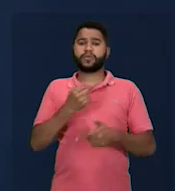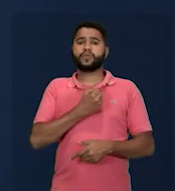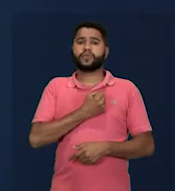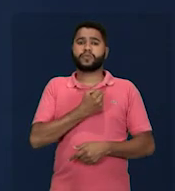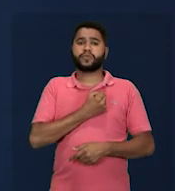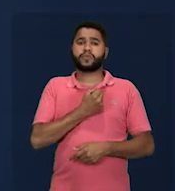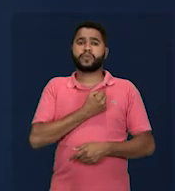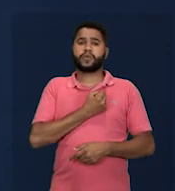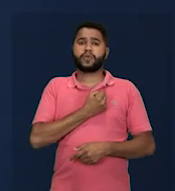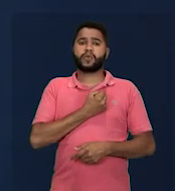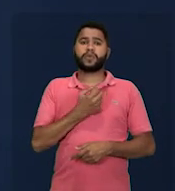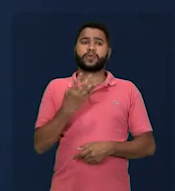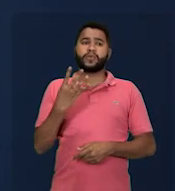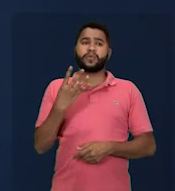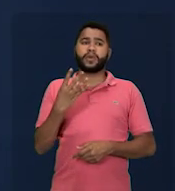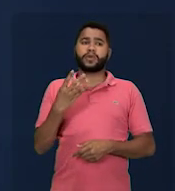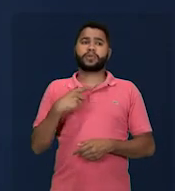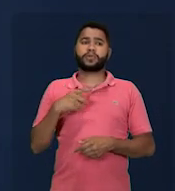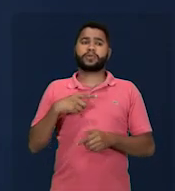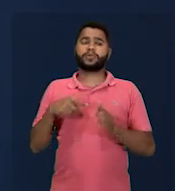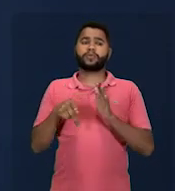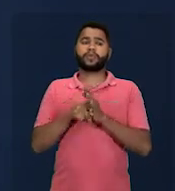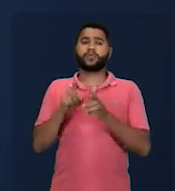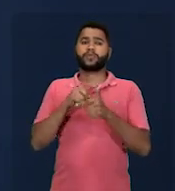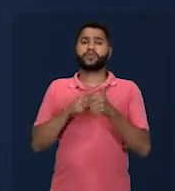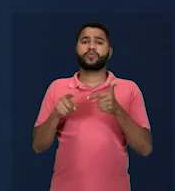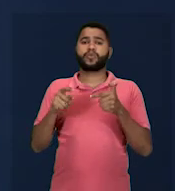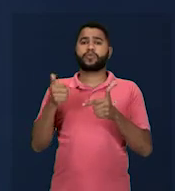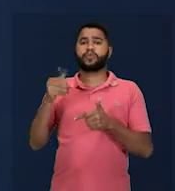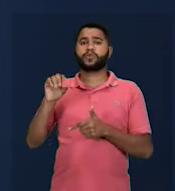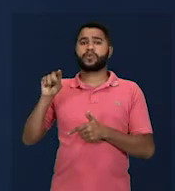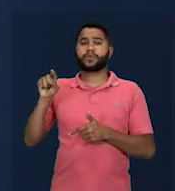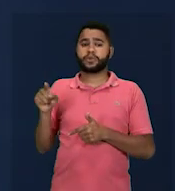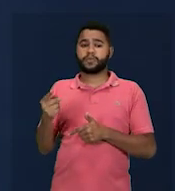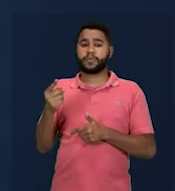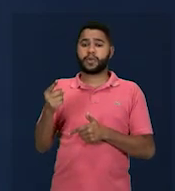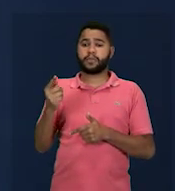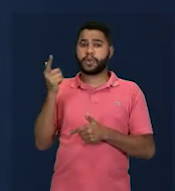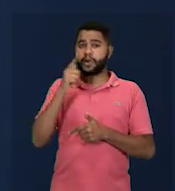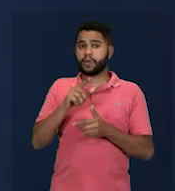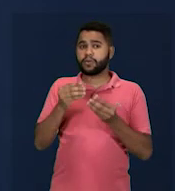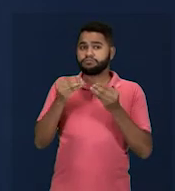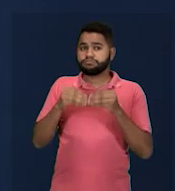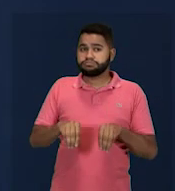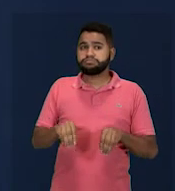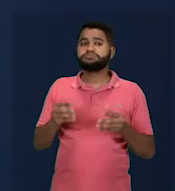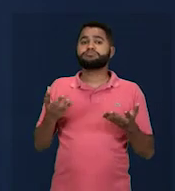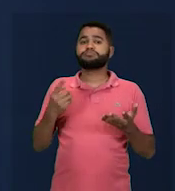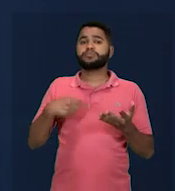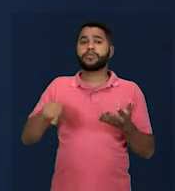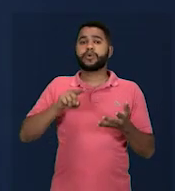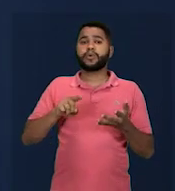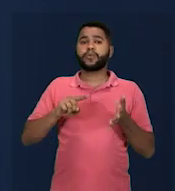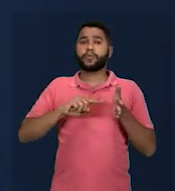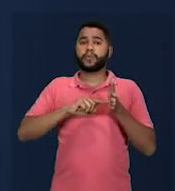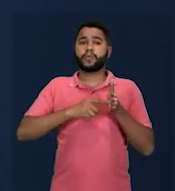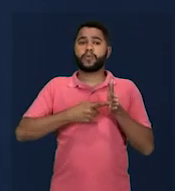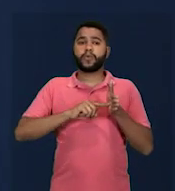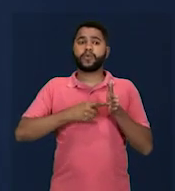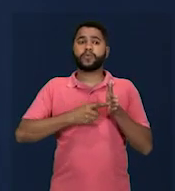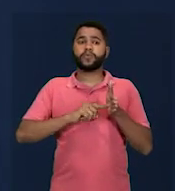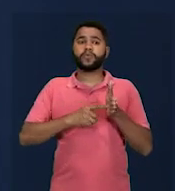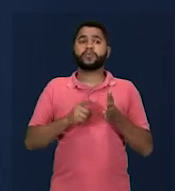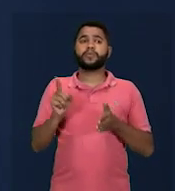ó, 4 casas, dividiu o número por 10.000. Para compensar, nós temos que multiplicar